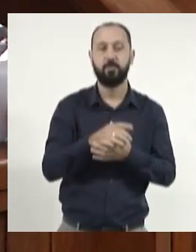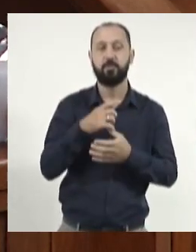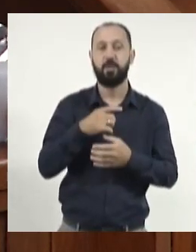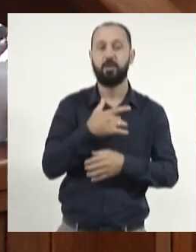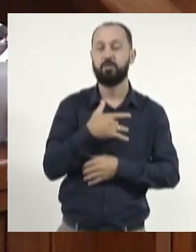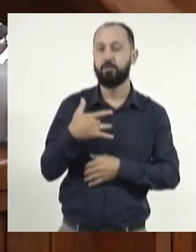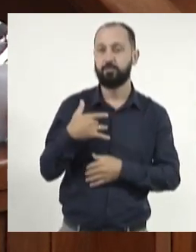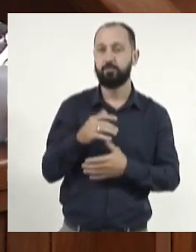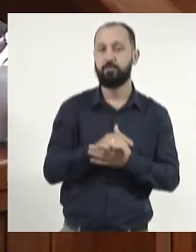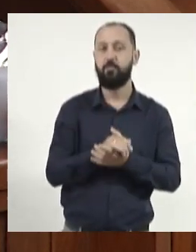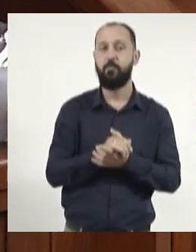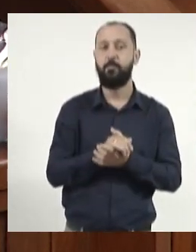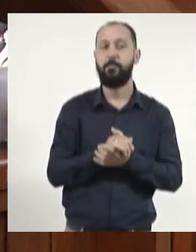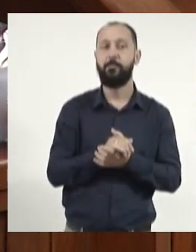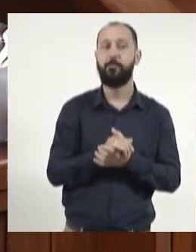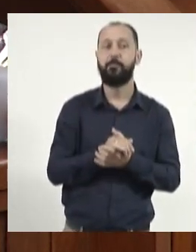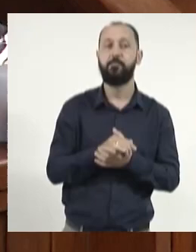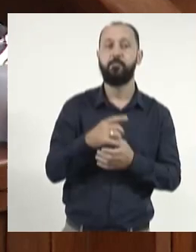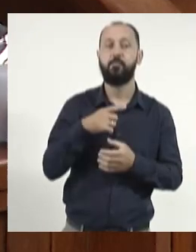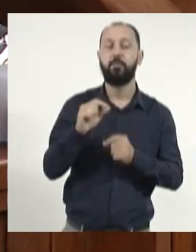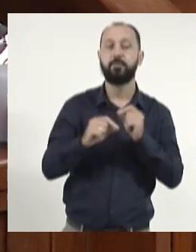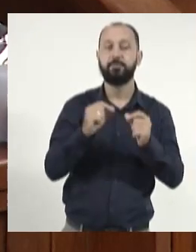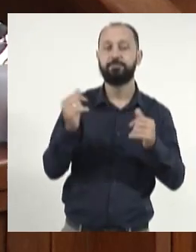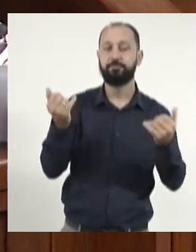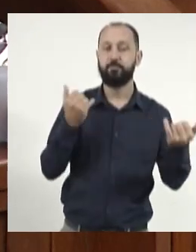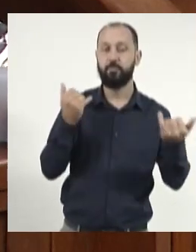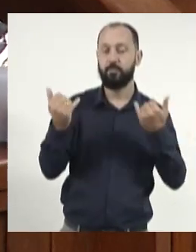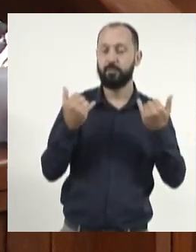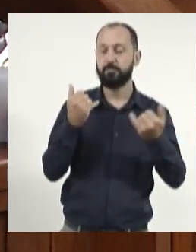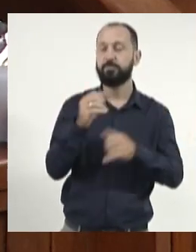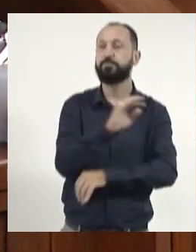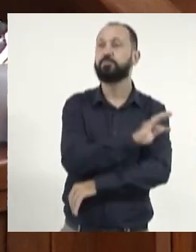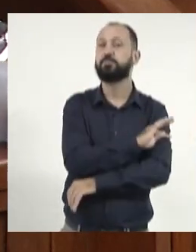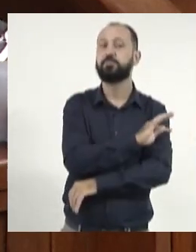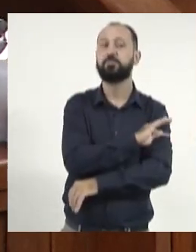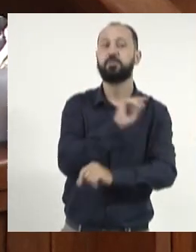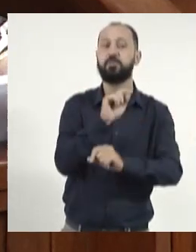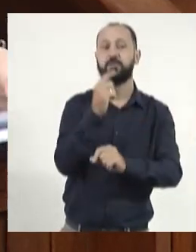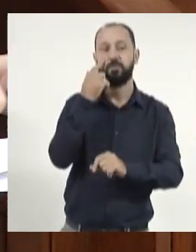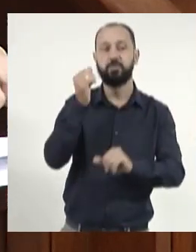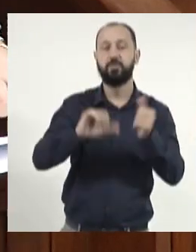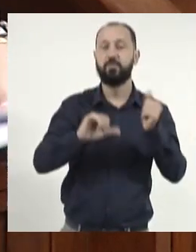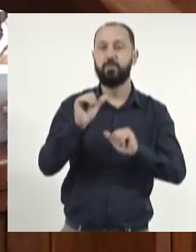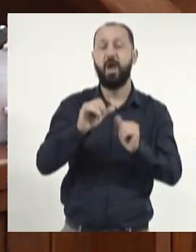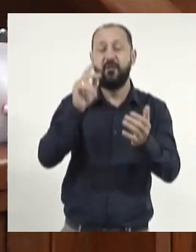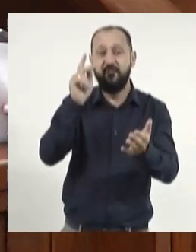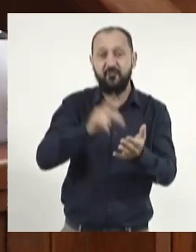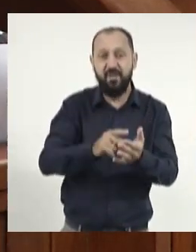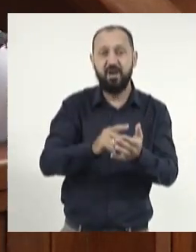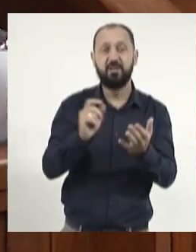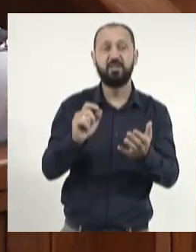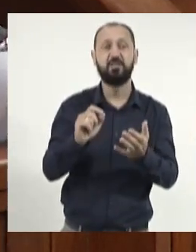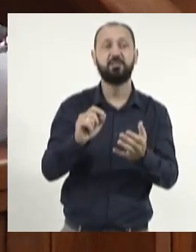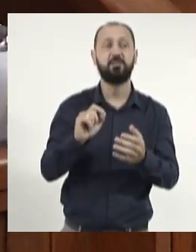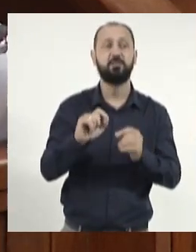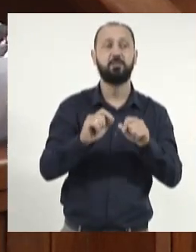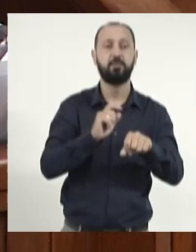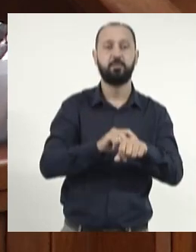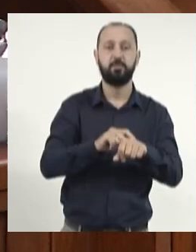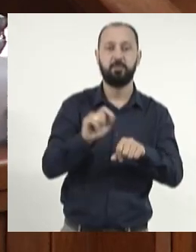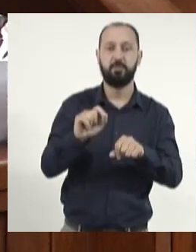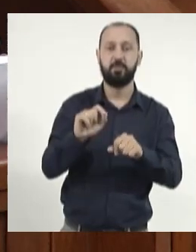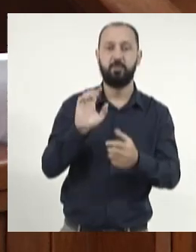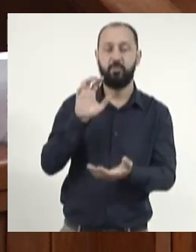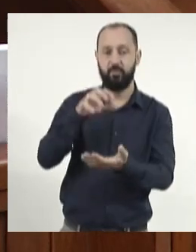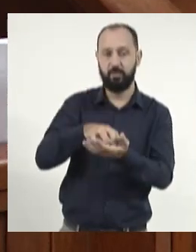à saúde, é imprescindível a obtenção de informações técnicas, no sentido de apurar a verdade e real situação da